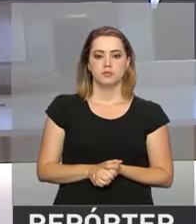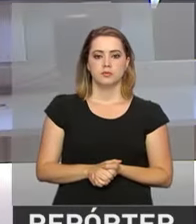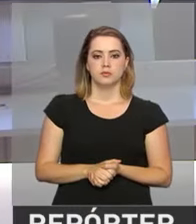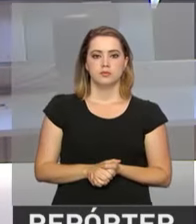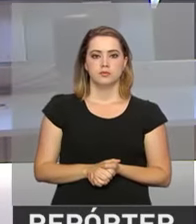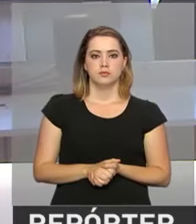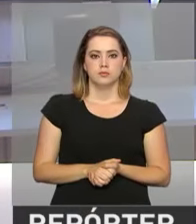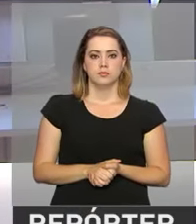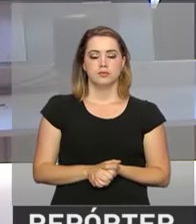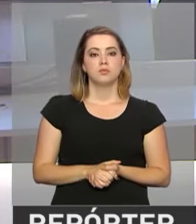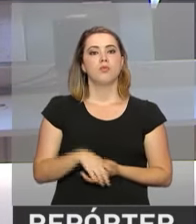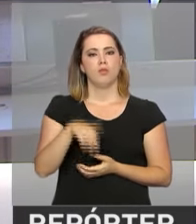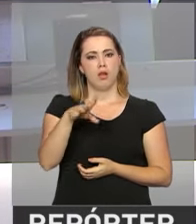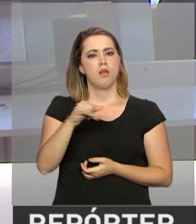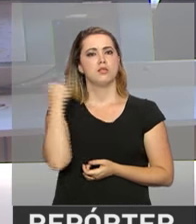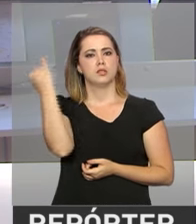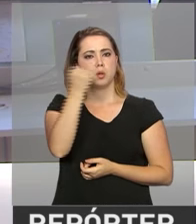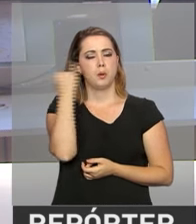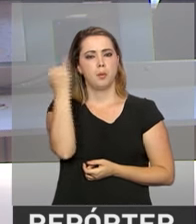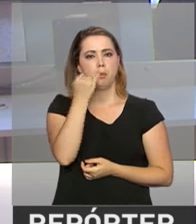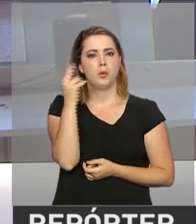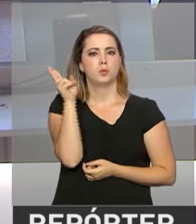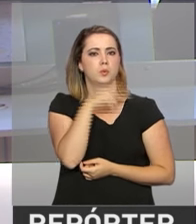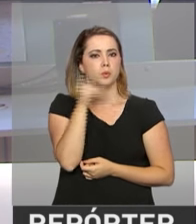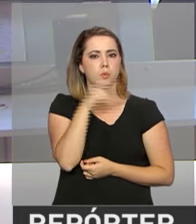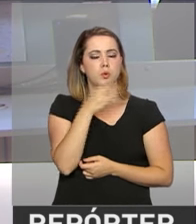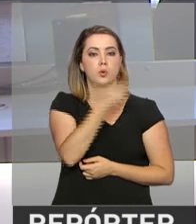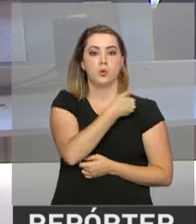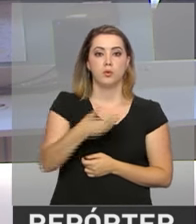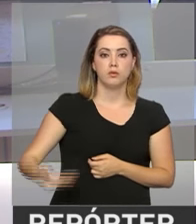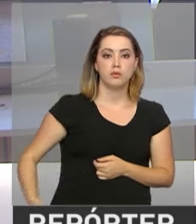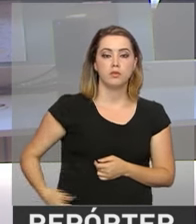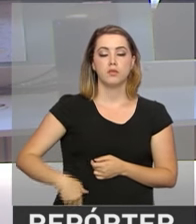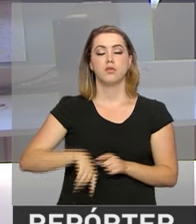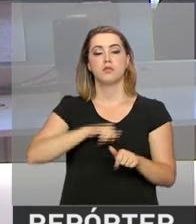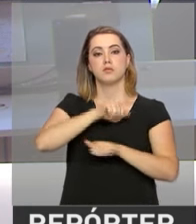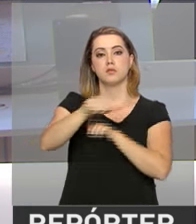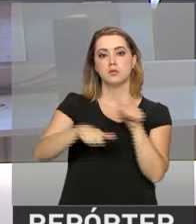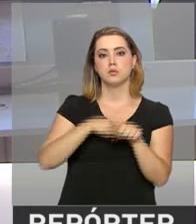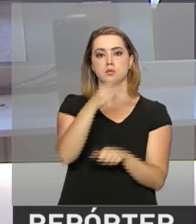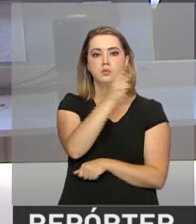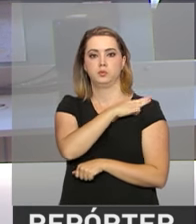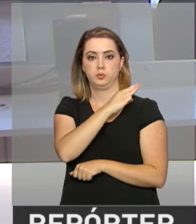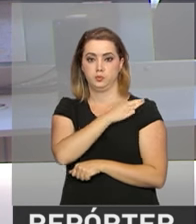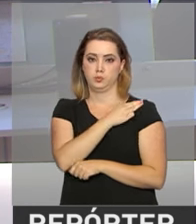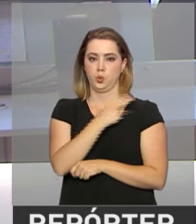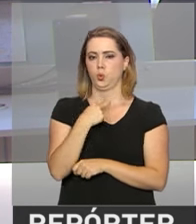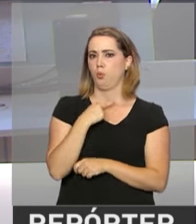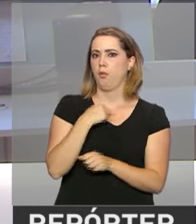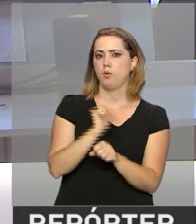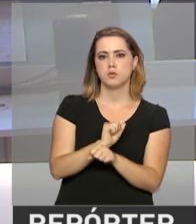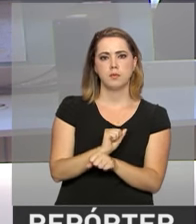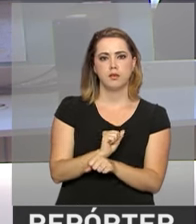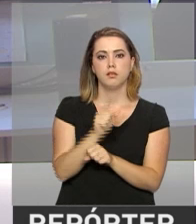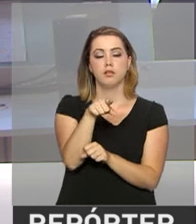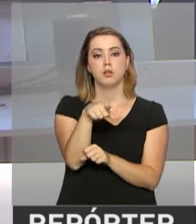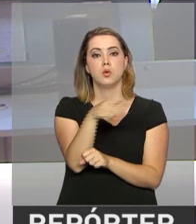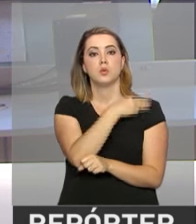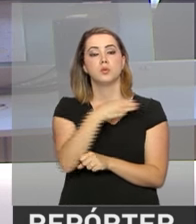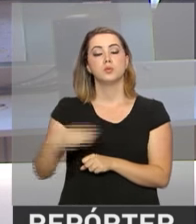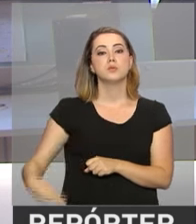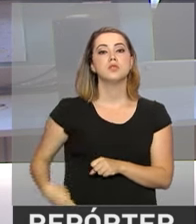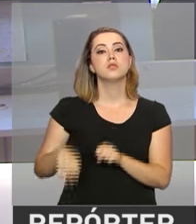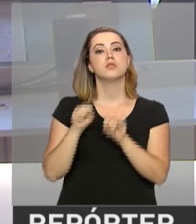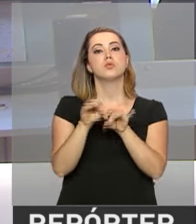dúvida relevante e urgente para o governo as mudanças no ensino médio não podem esperar de acordo com o ministro Mendonça